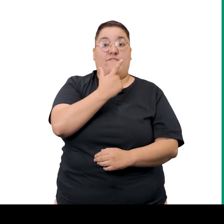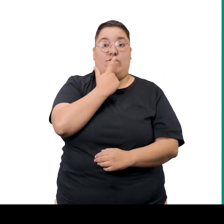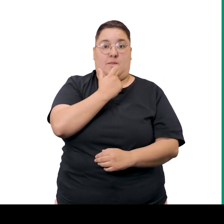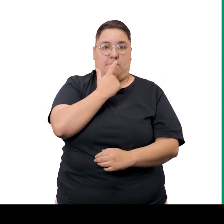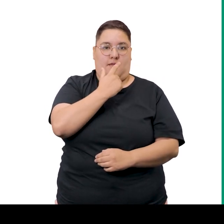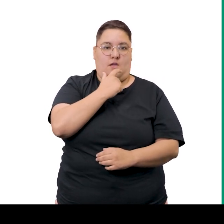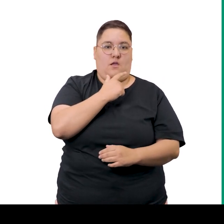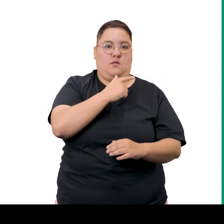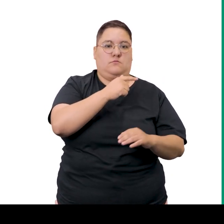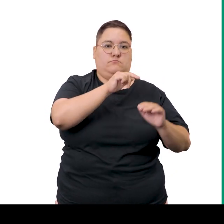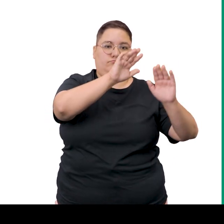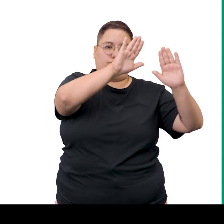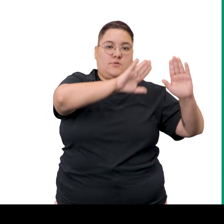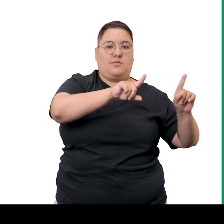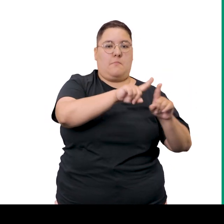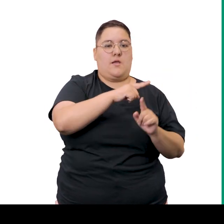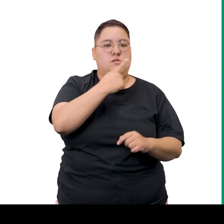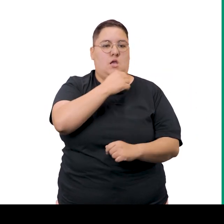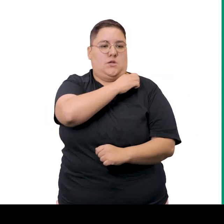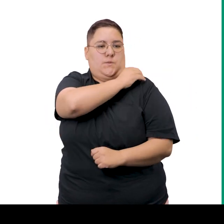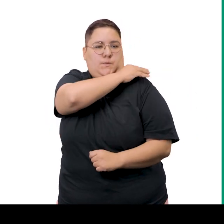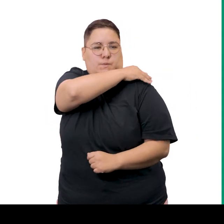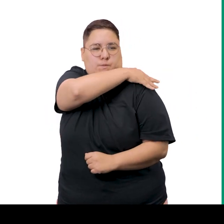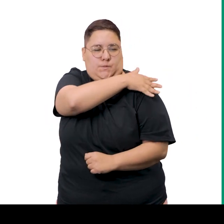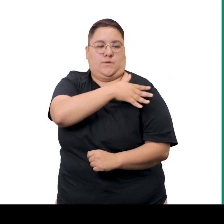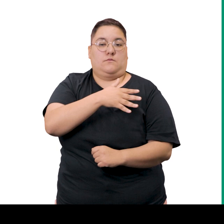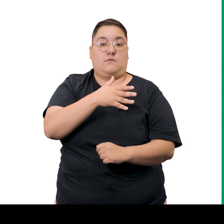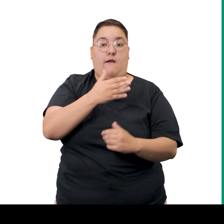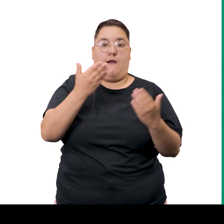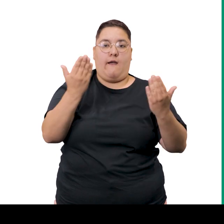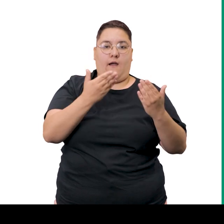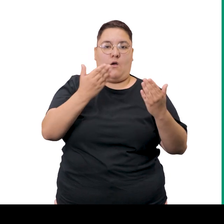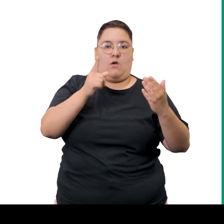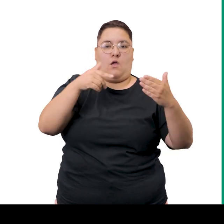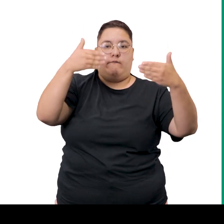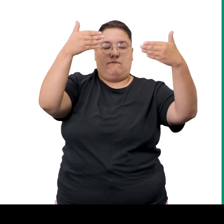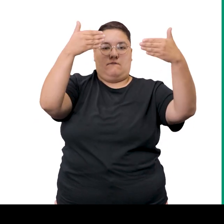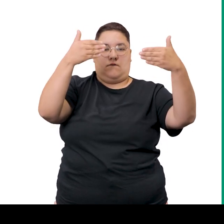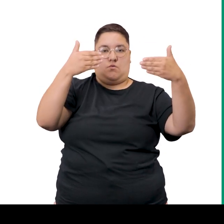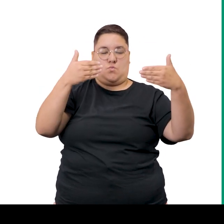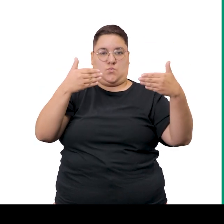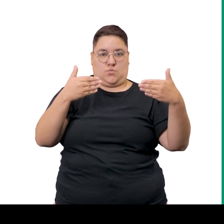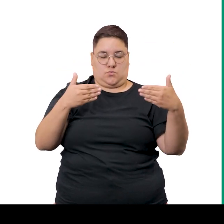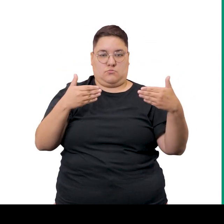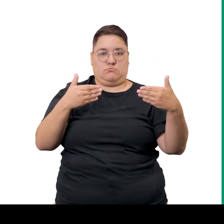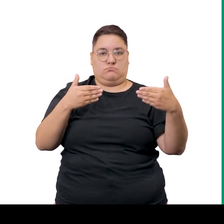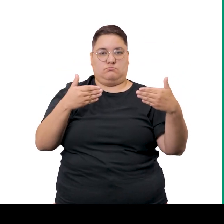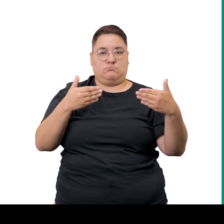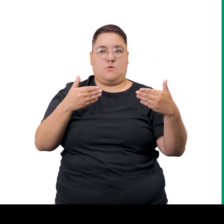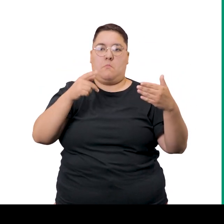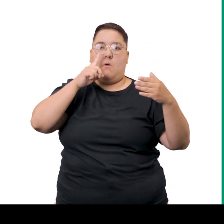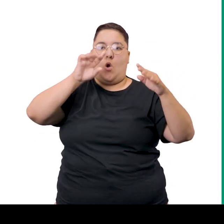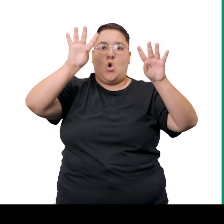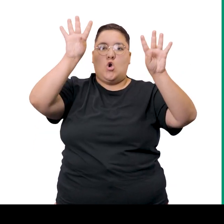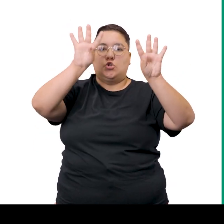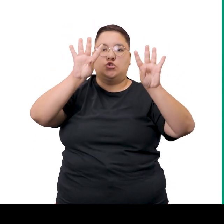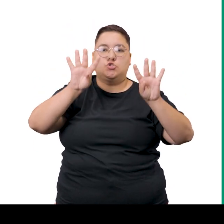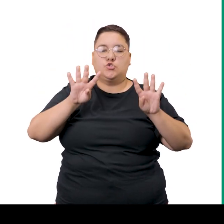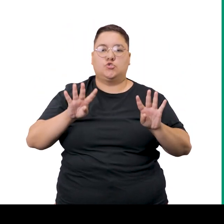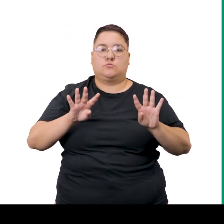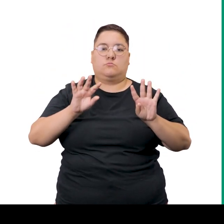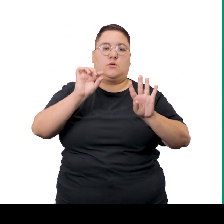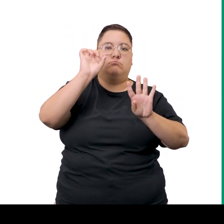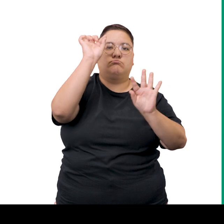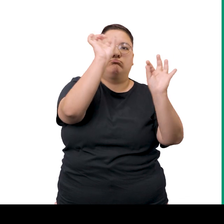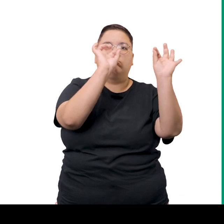do sangue que saía dos machucados, está presente agora como pano de fundo, em uma elegante cortina com detalhes em